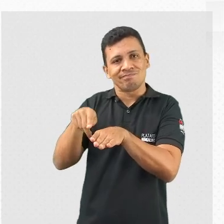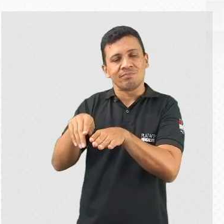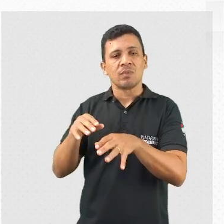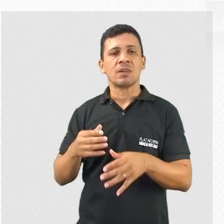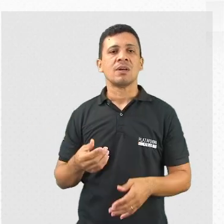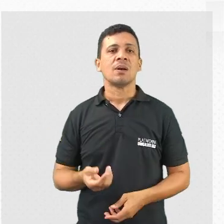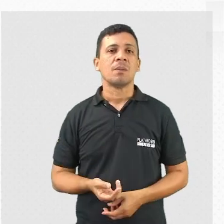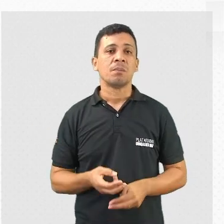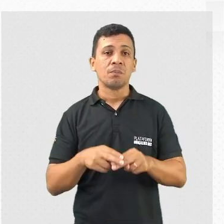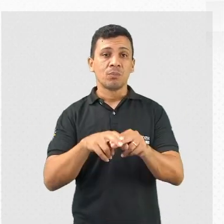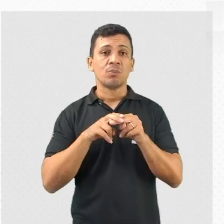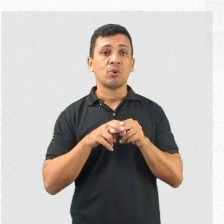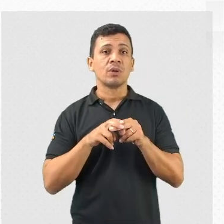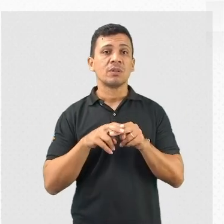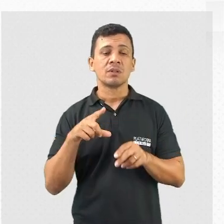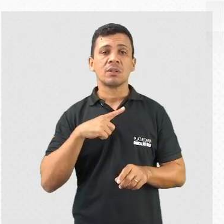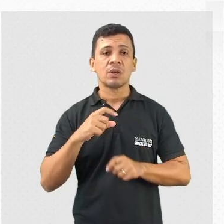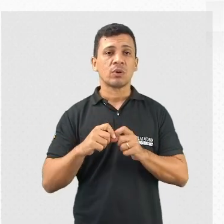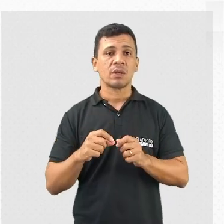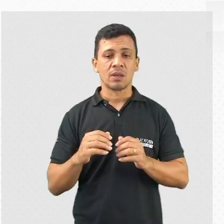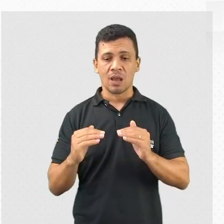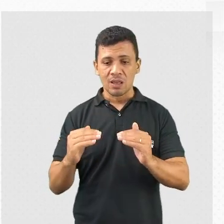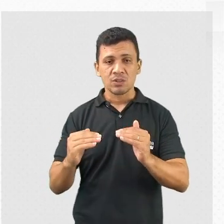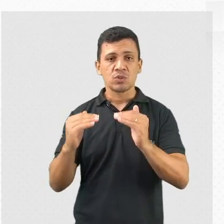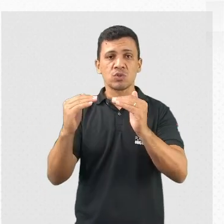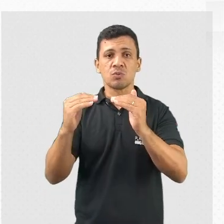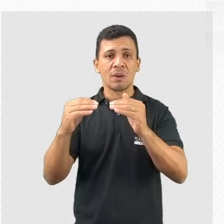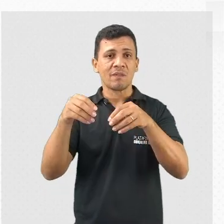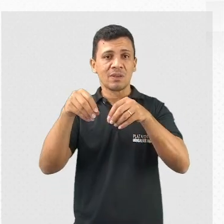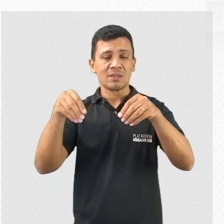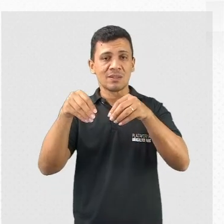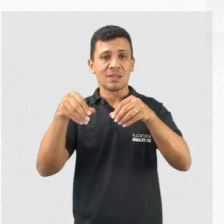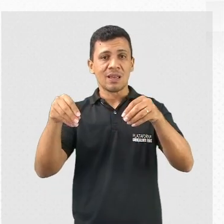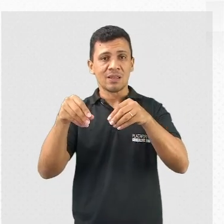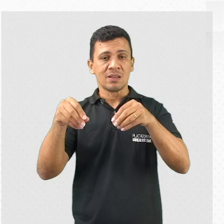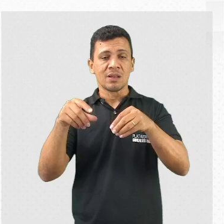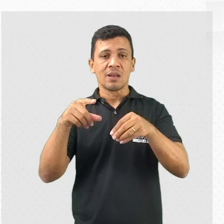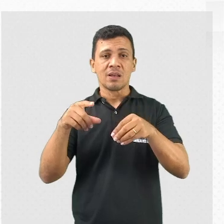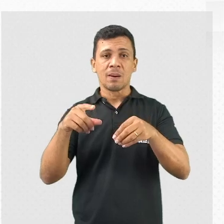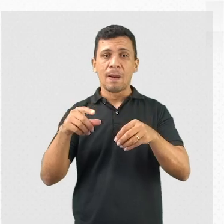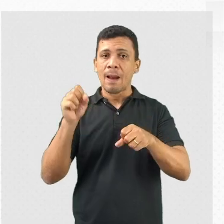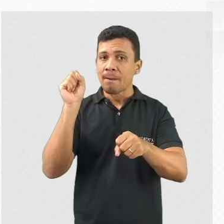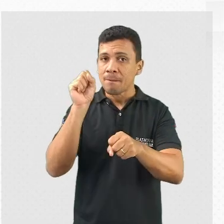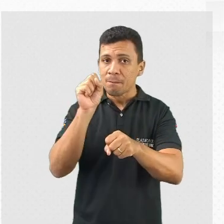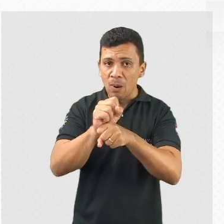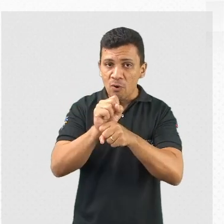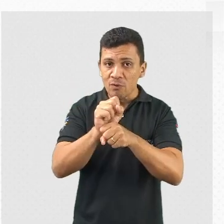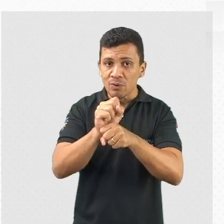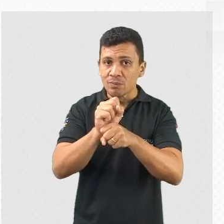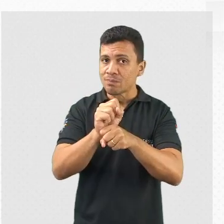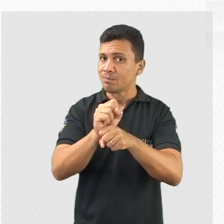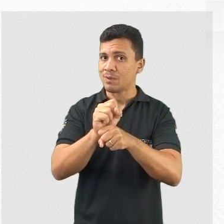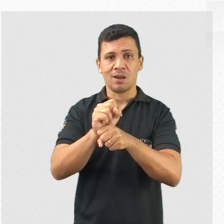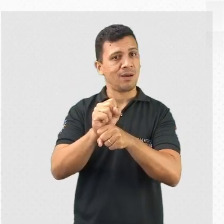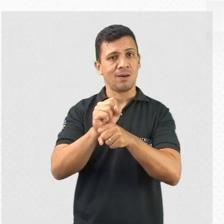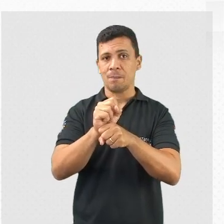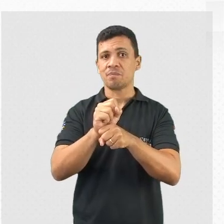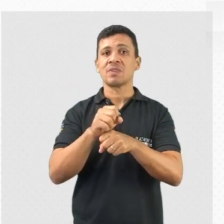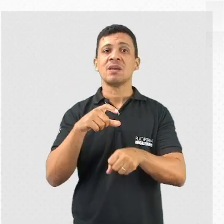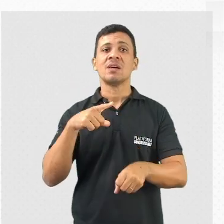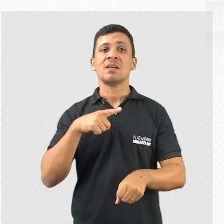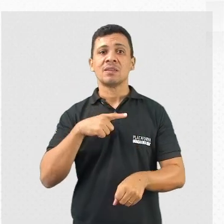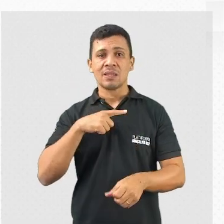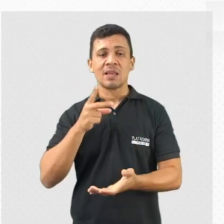crostas. Portanto, a superfície terrestre não é uma placa imóvel, gente. Pelo contrário, ela é uma placa